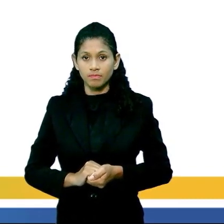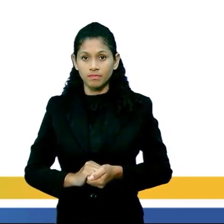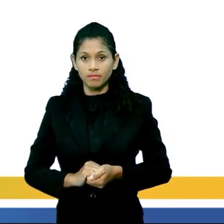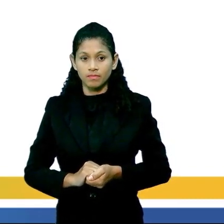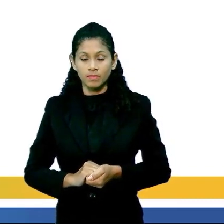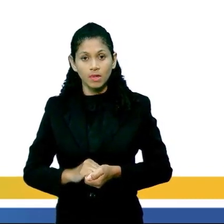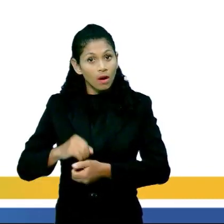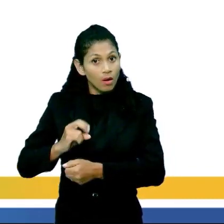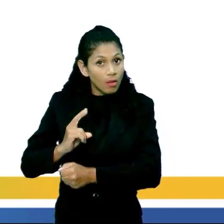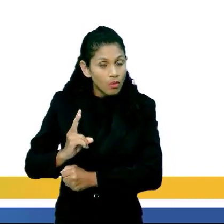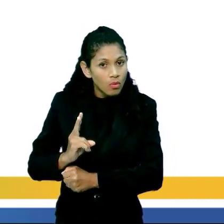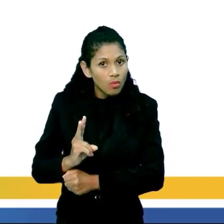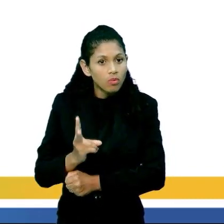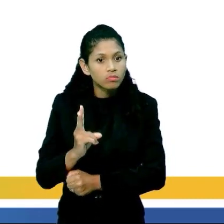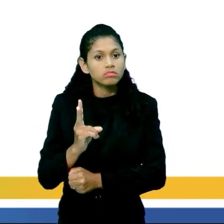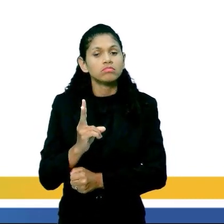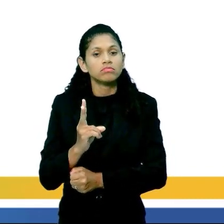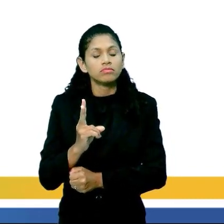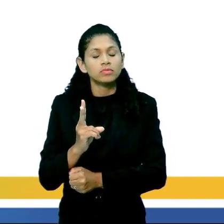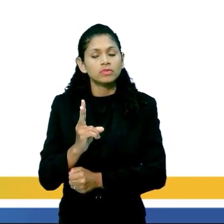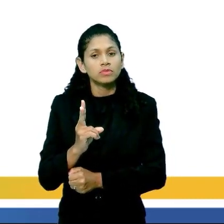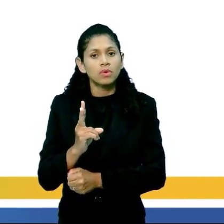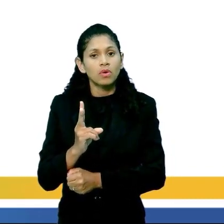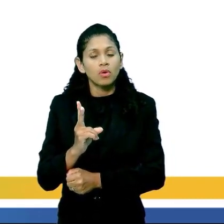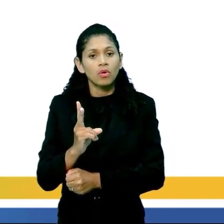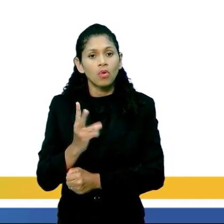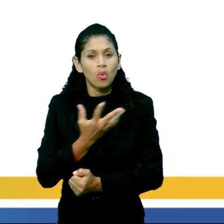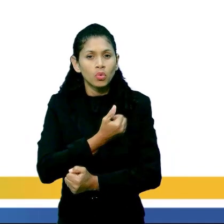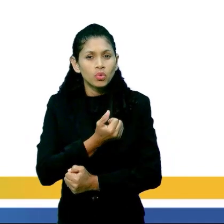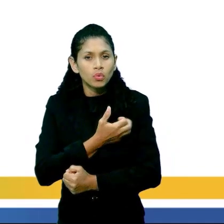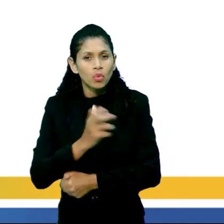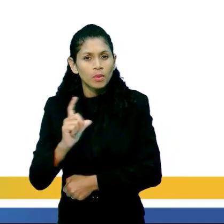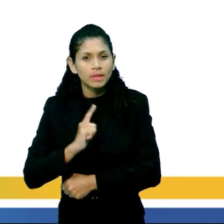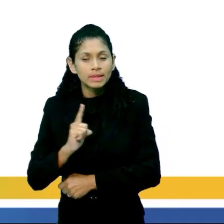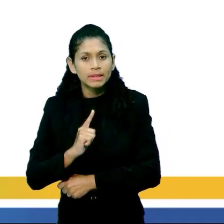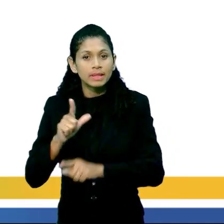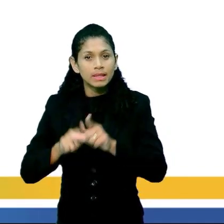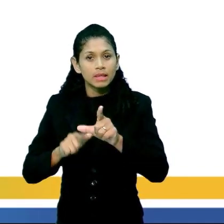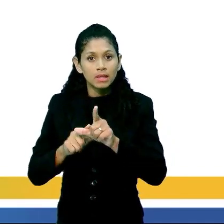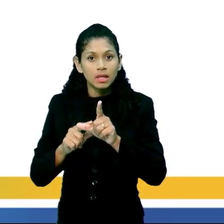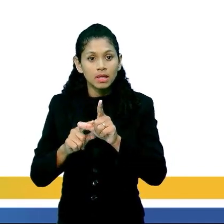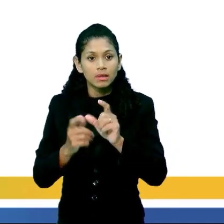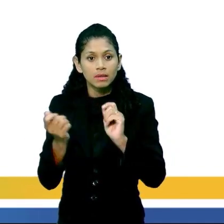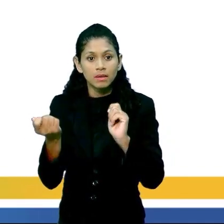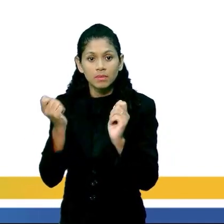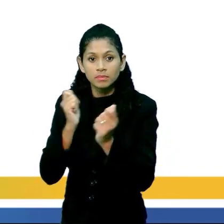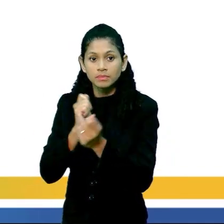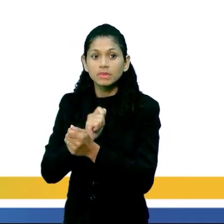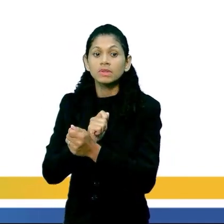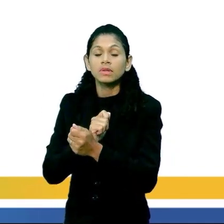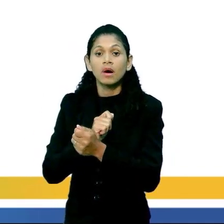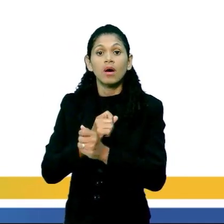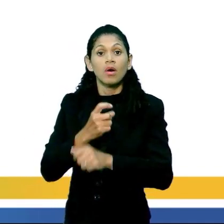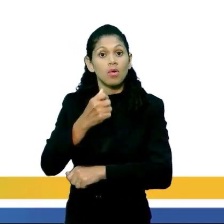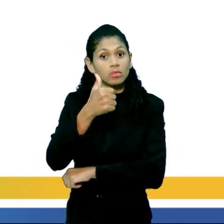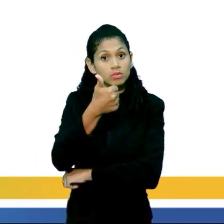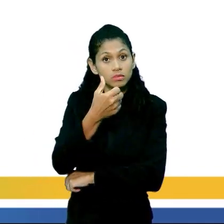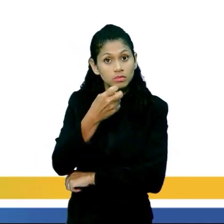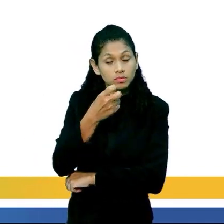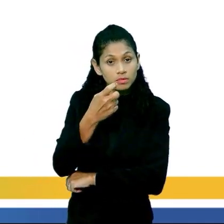Passando os números que tem letra para ambos os lados. Vou passar para o primeiro membro. Então, vai ficar 12x